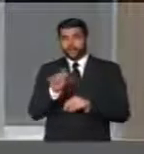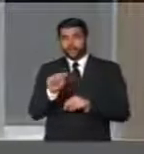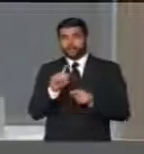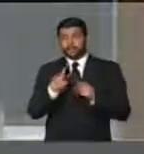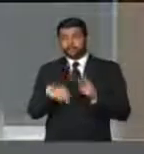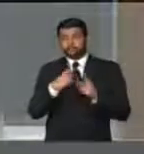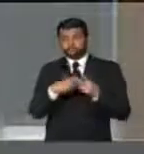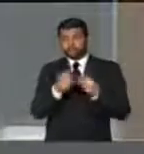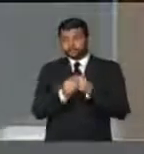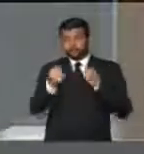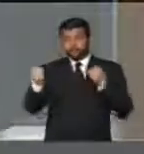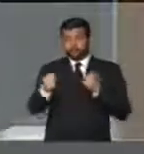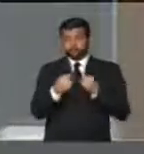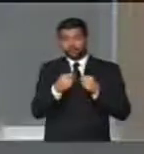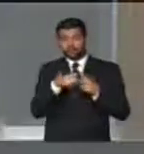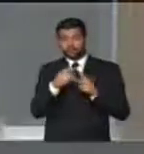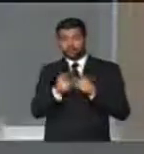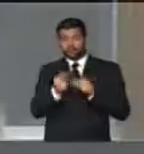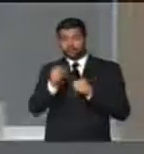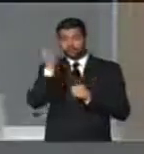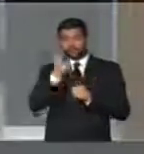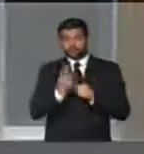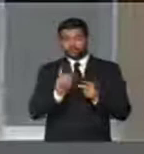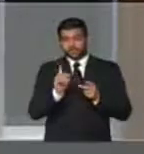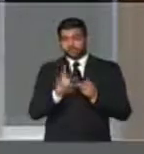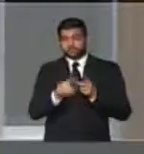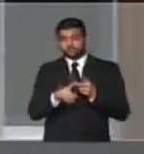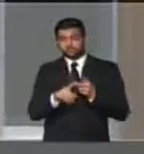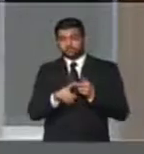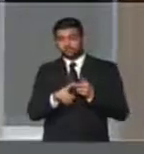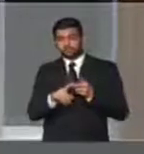vezes maior, ou 4 vezes maior que no Brasil,